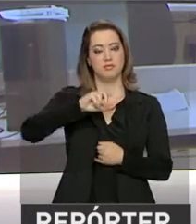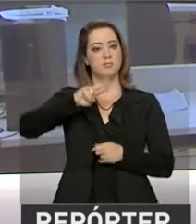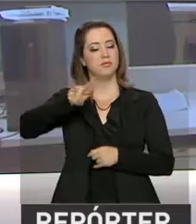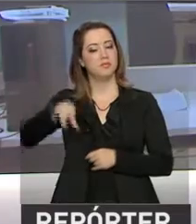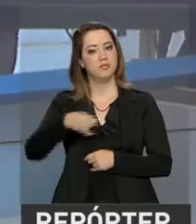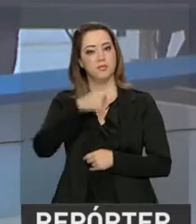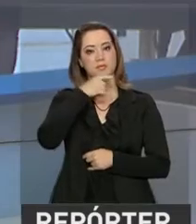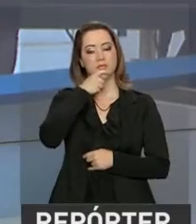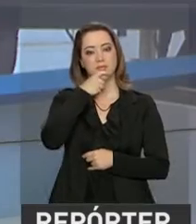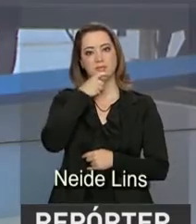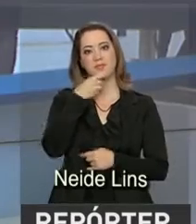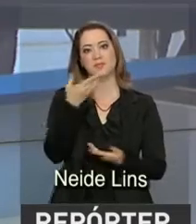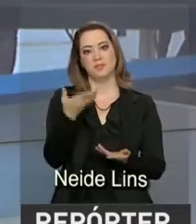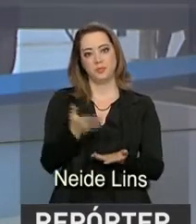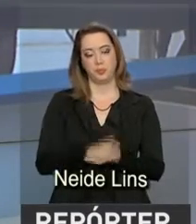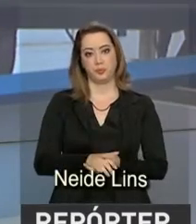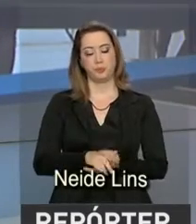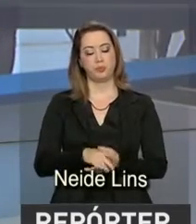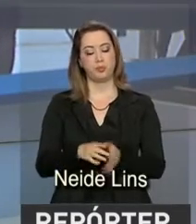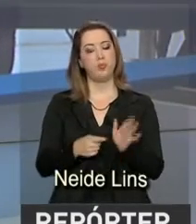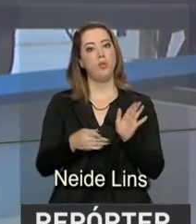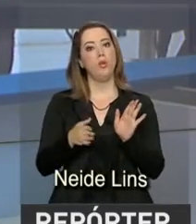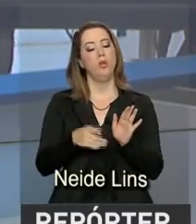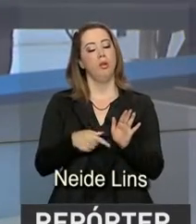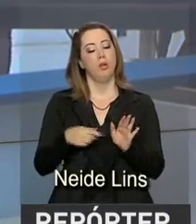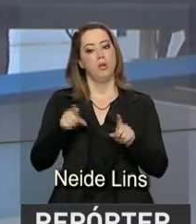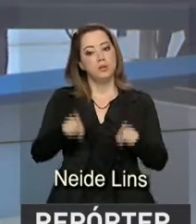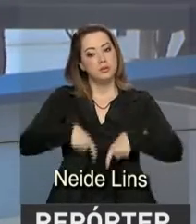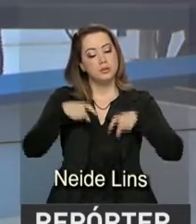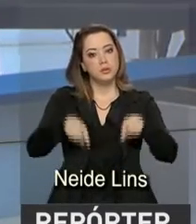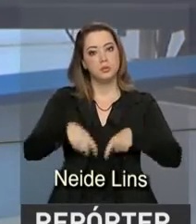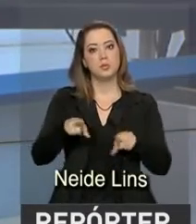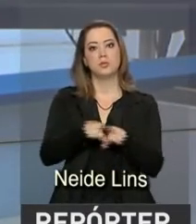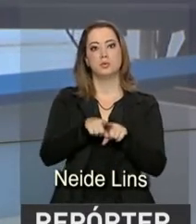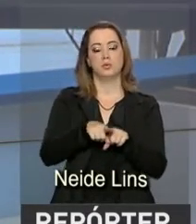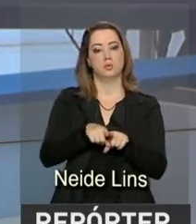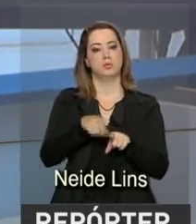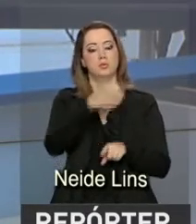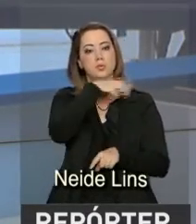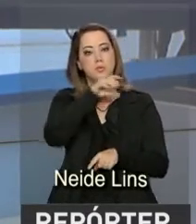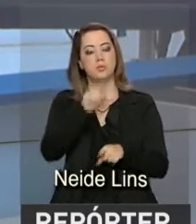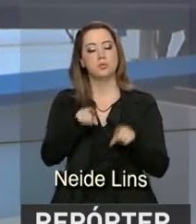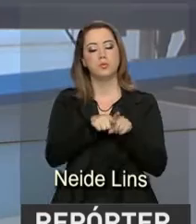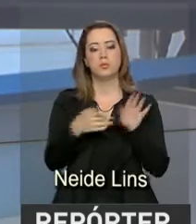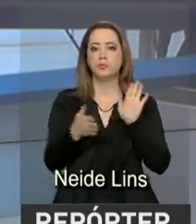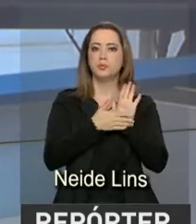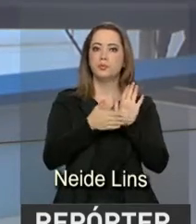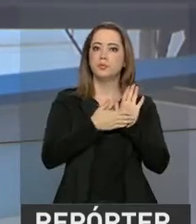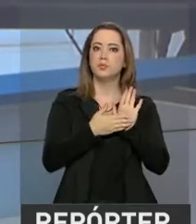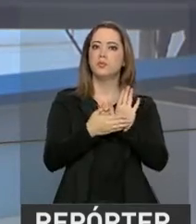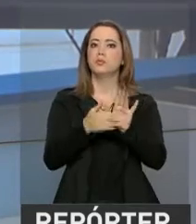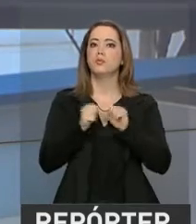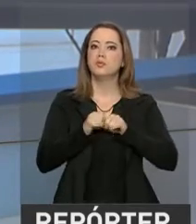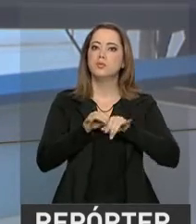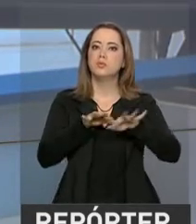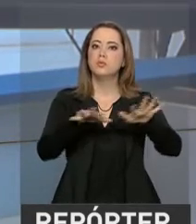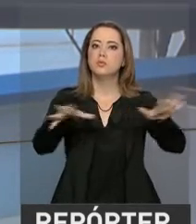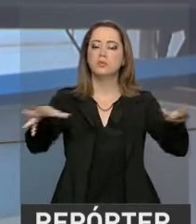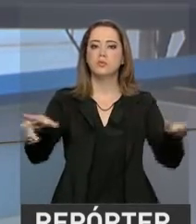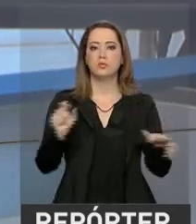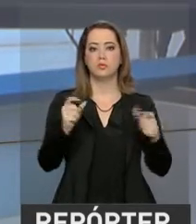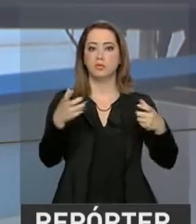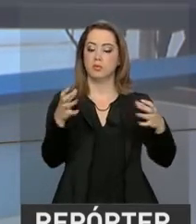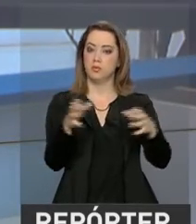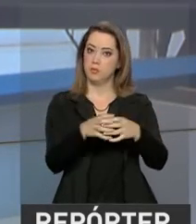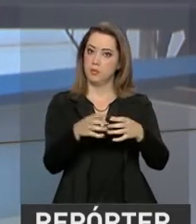julho. Produtores rurais apresentaram ao presidente em exercício, Michel Temer, propostas para expandir o setor. Eles ainda